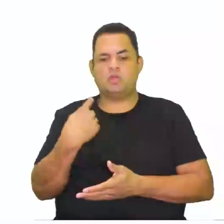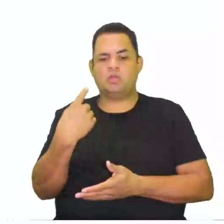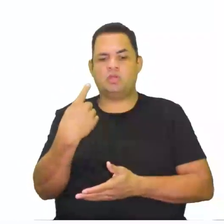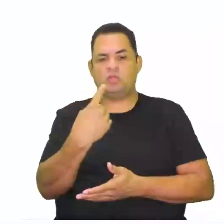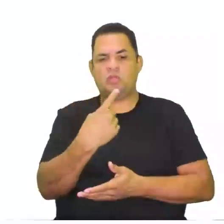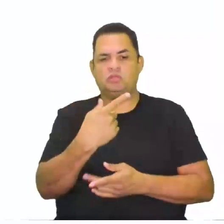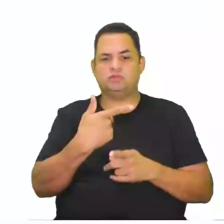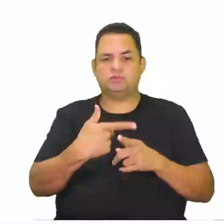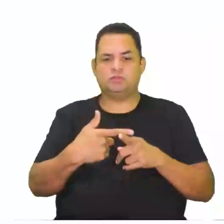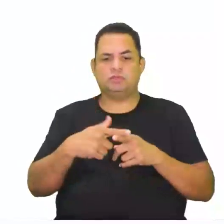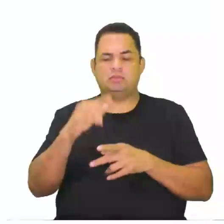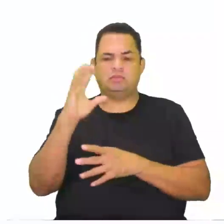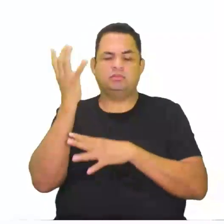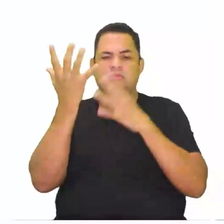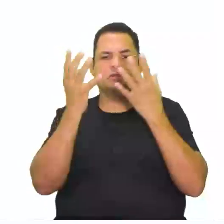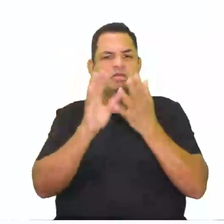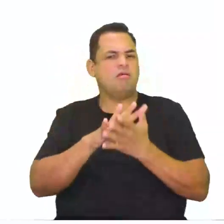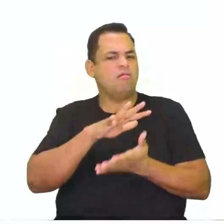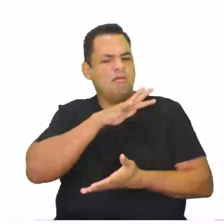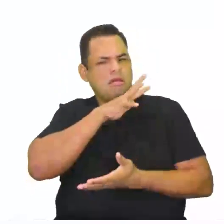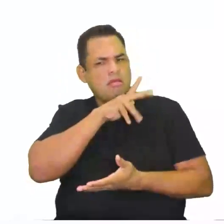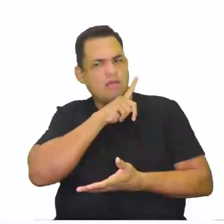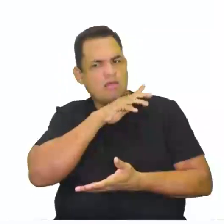situação. Não é algo ruim.